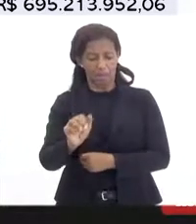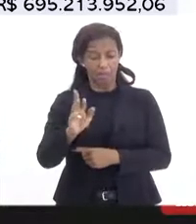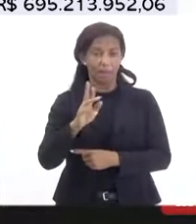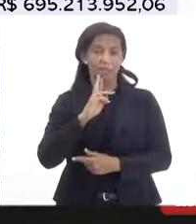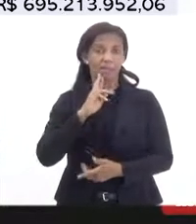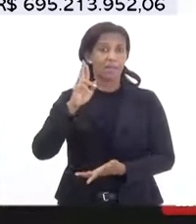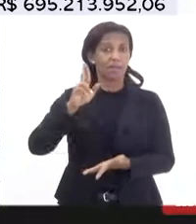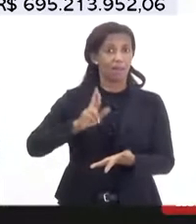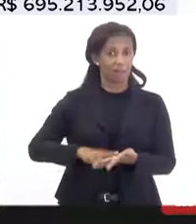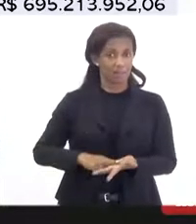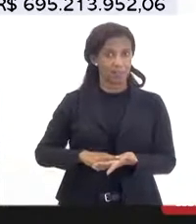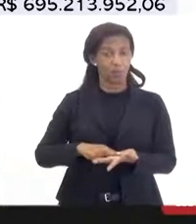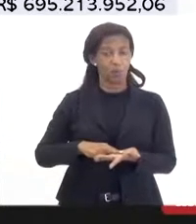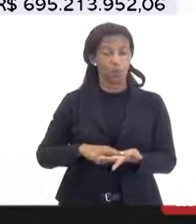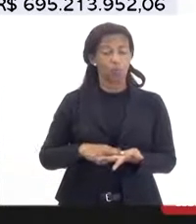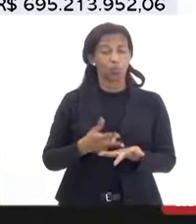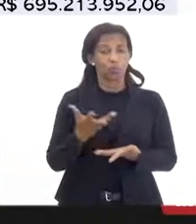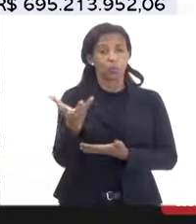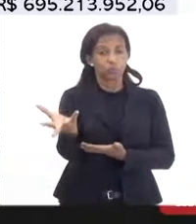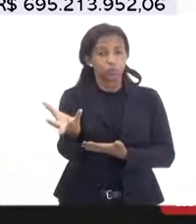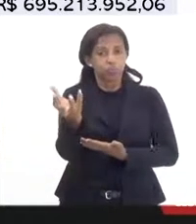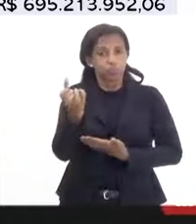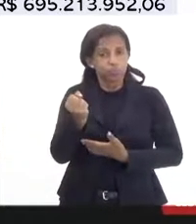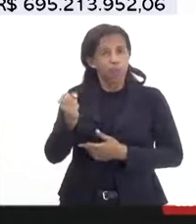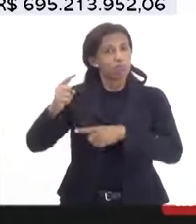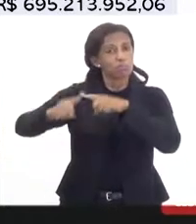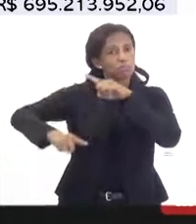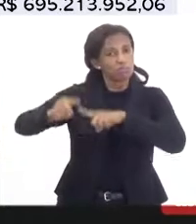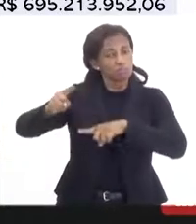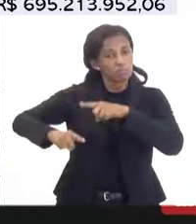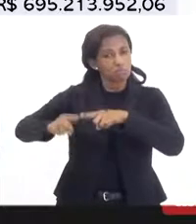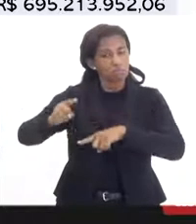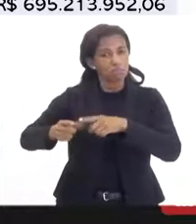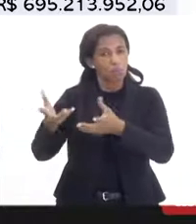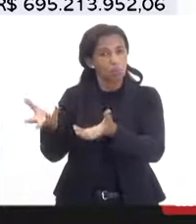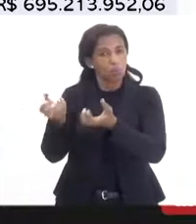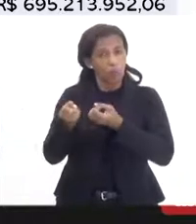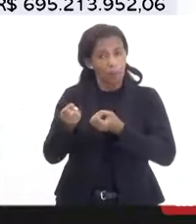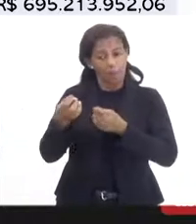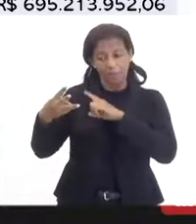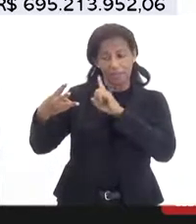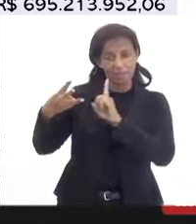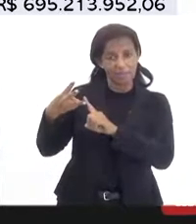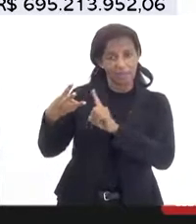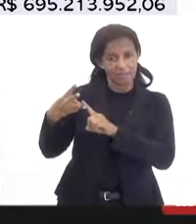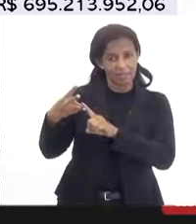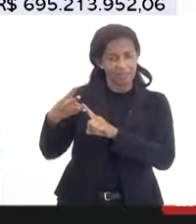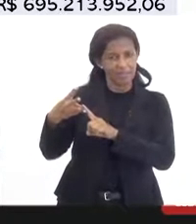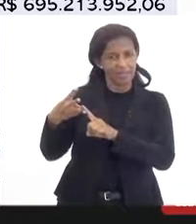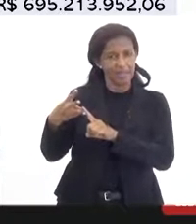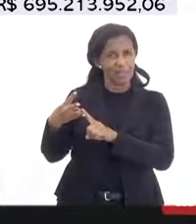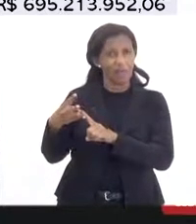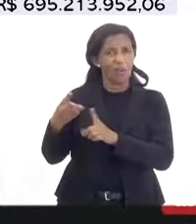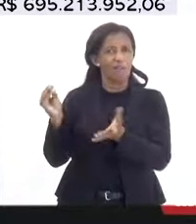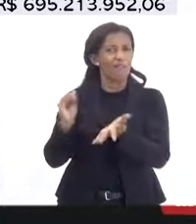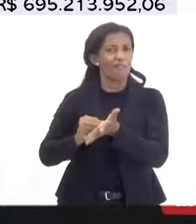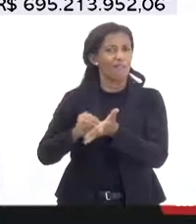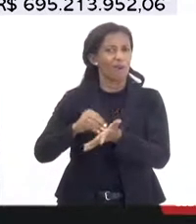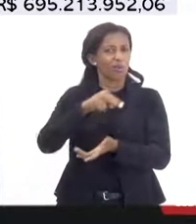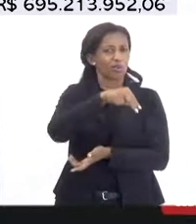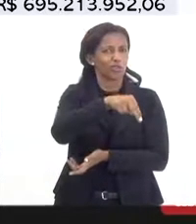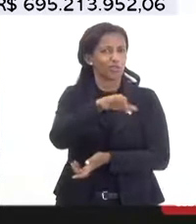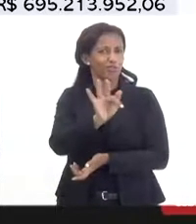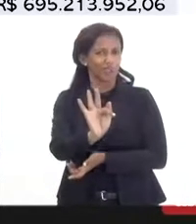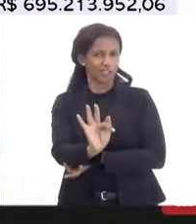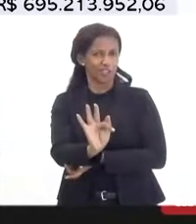razão da remessa, do fornecimento dessa mercadoria para esse terceiro, sem o recolhimento de nota fiscal. Na tese